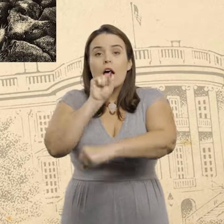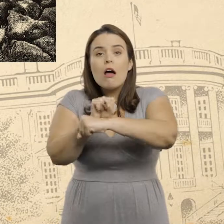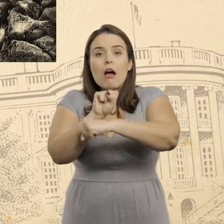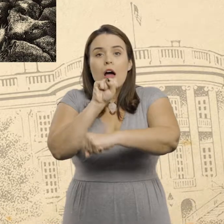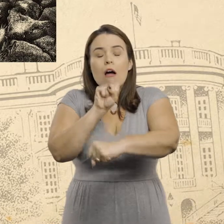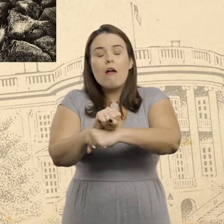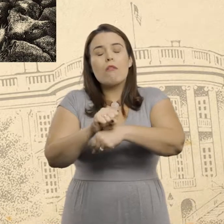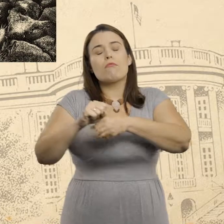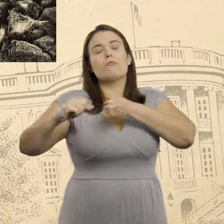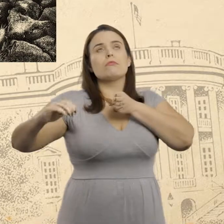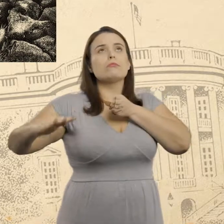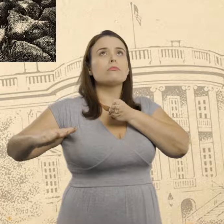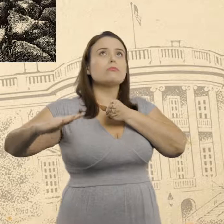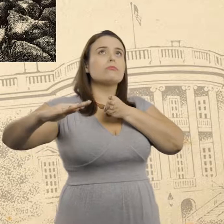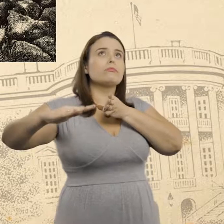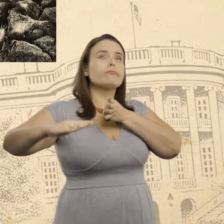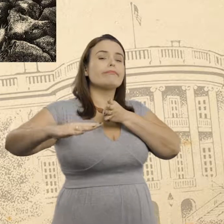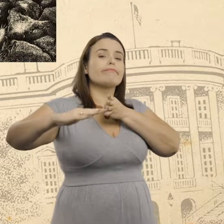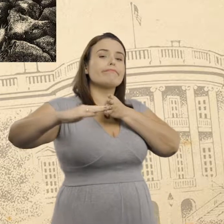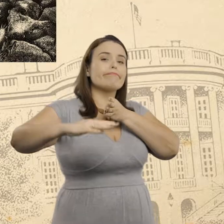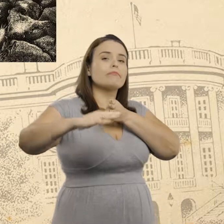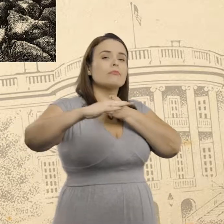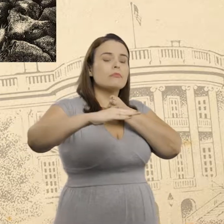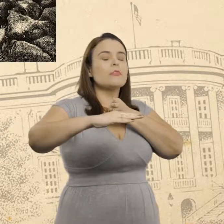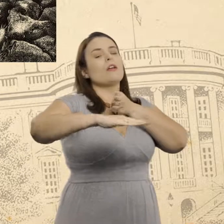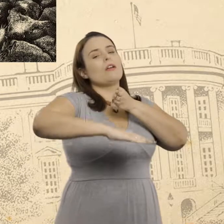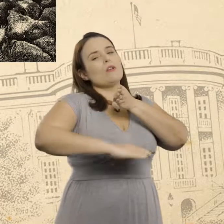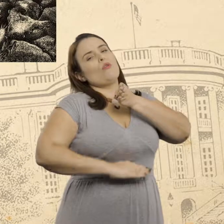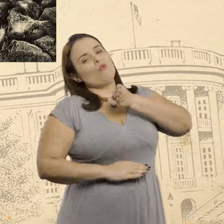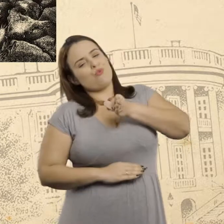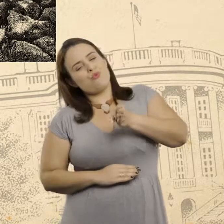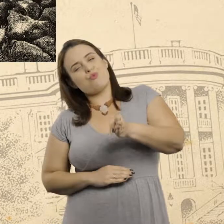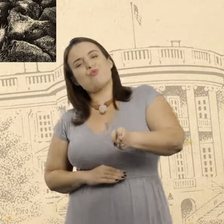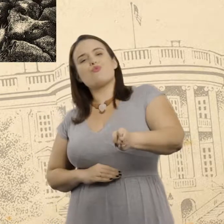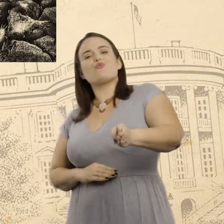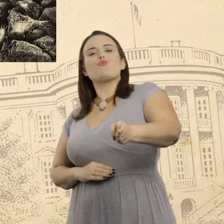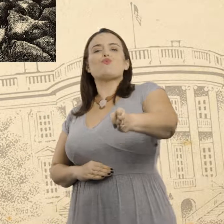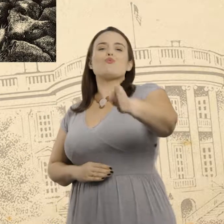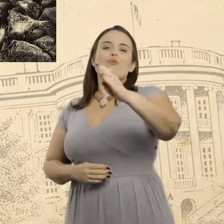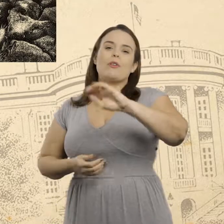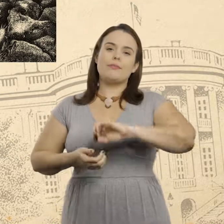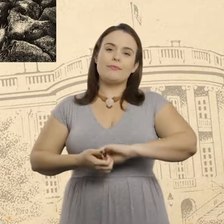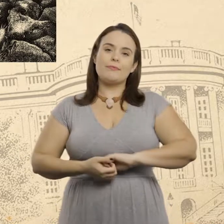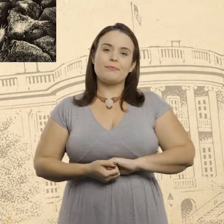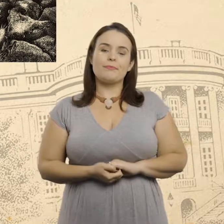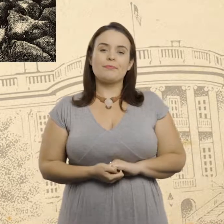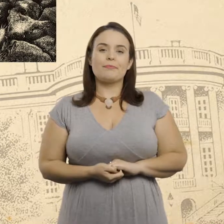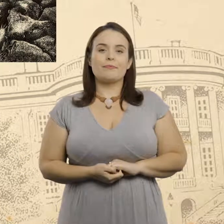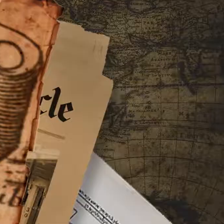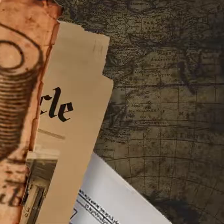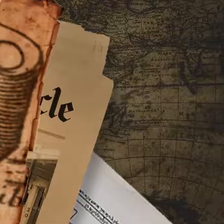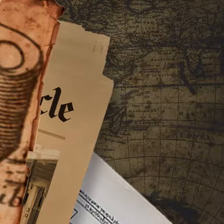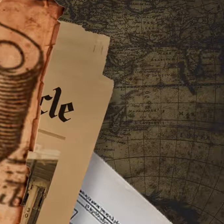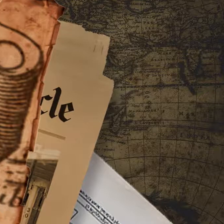horas até todos os bisões passarem. Só então continuaram a viagem.